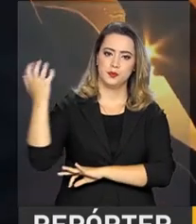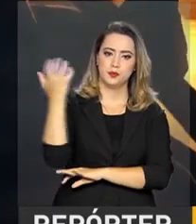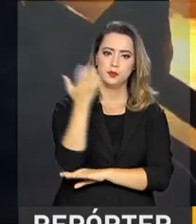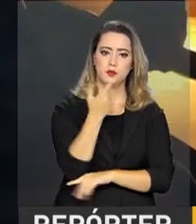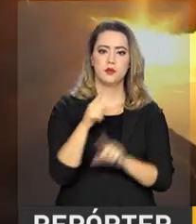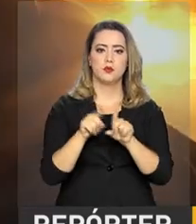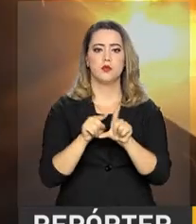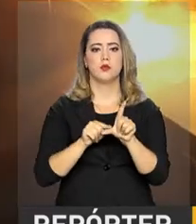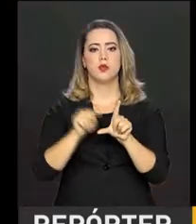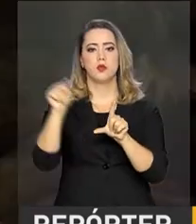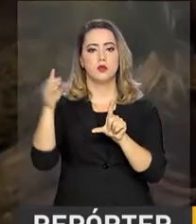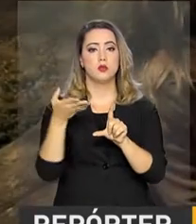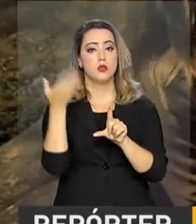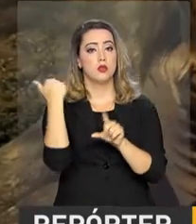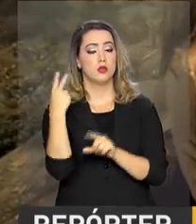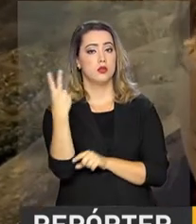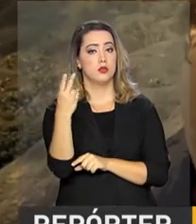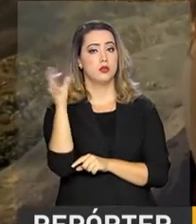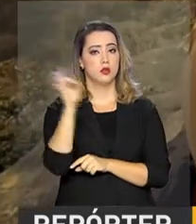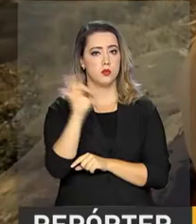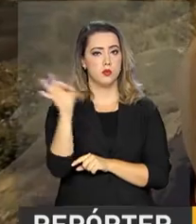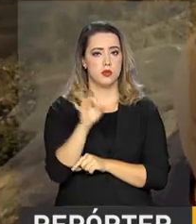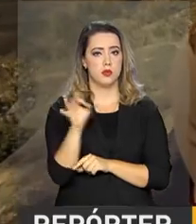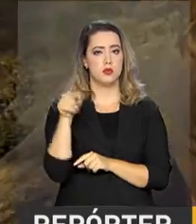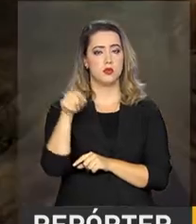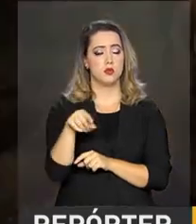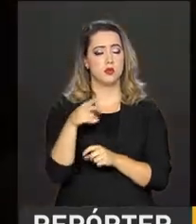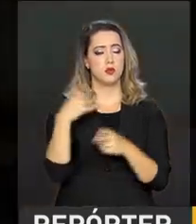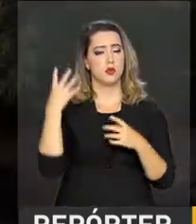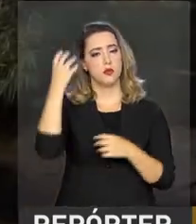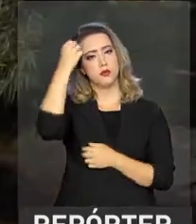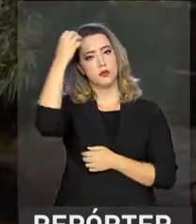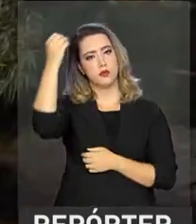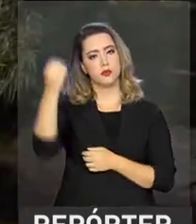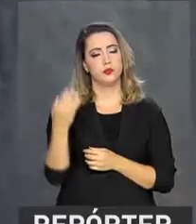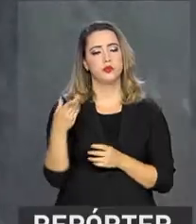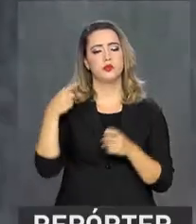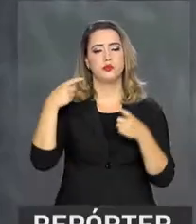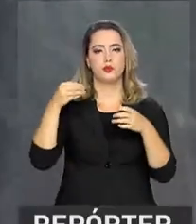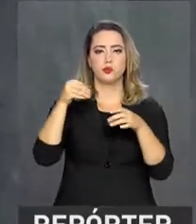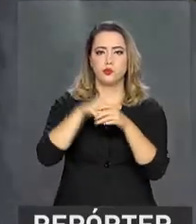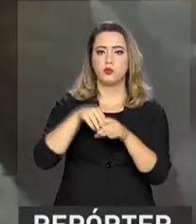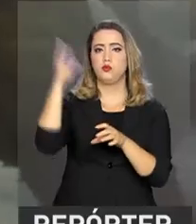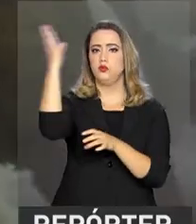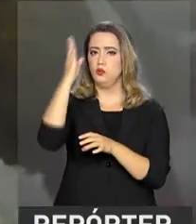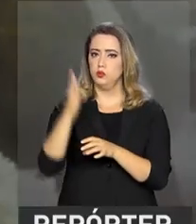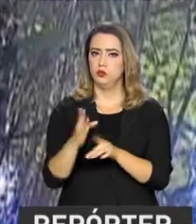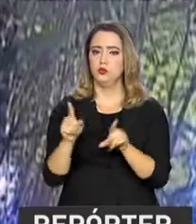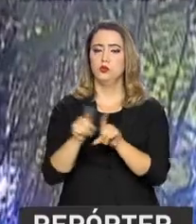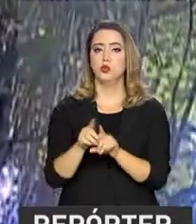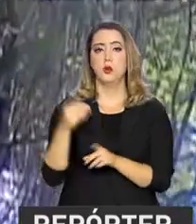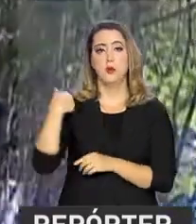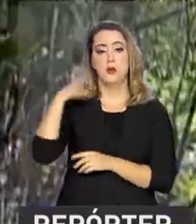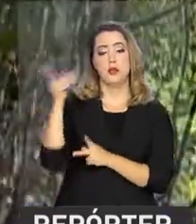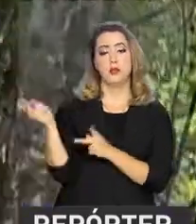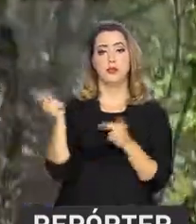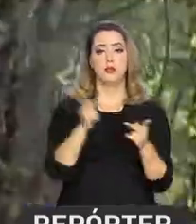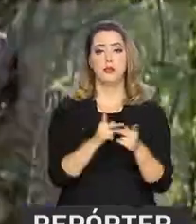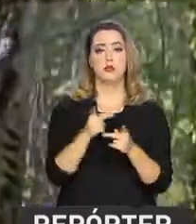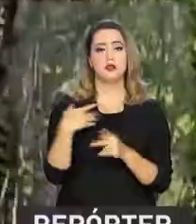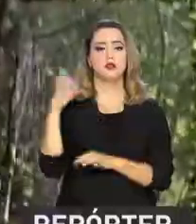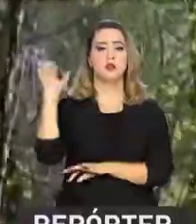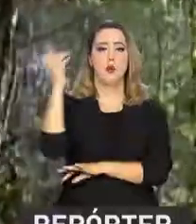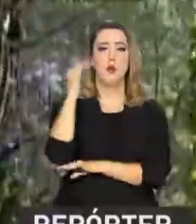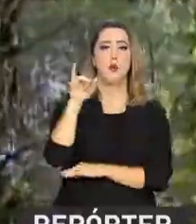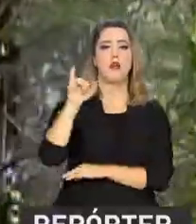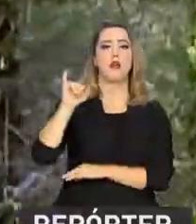superior à alta de 2% prevista para o mercado de viagens domésticas os locais mais visitados são os parques